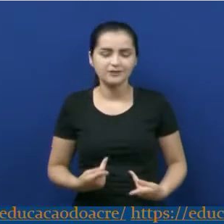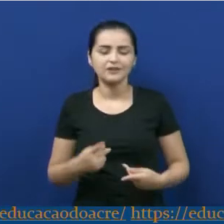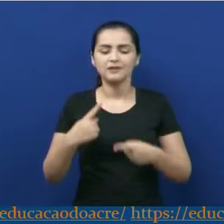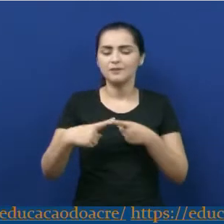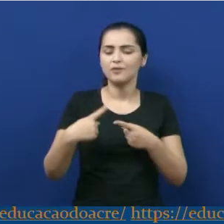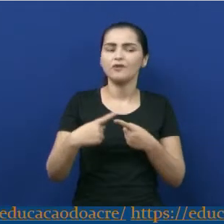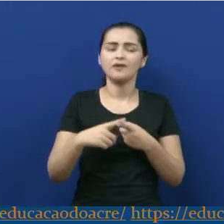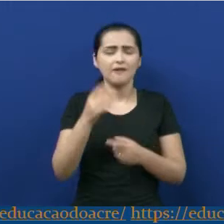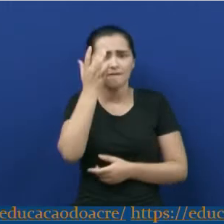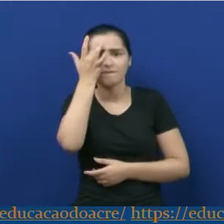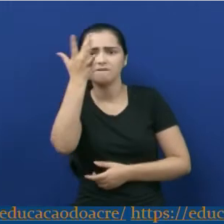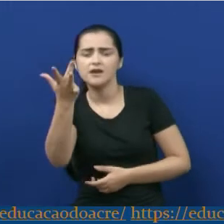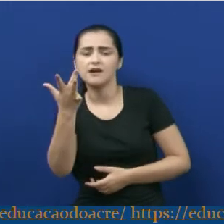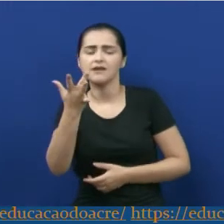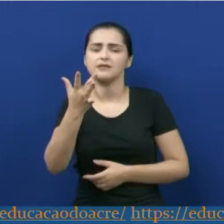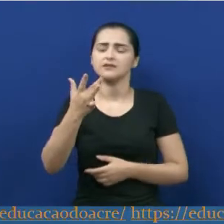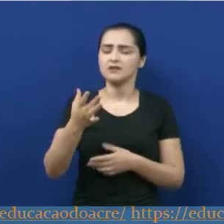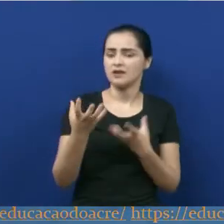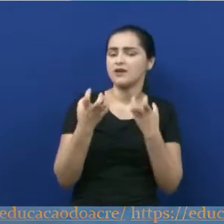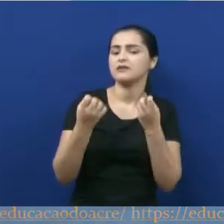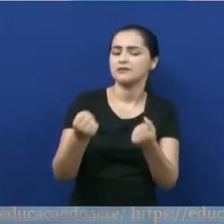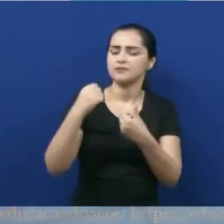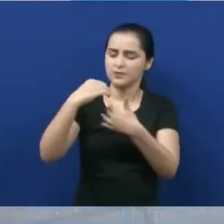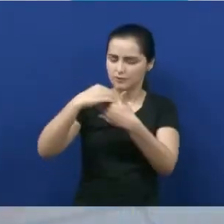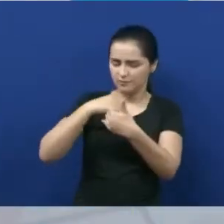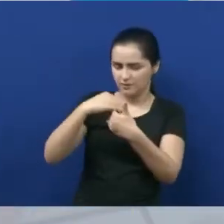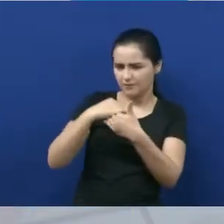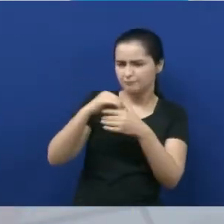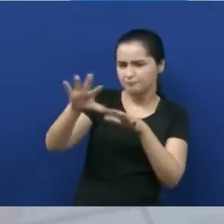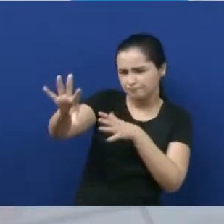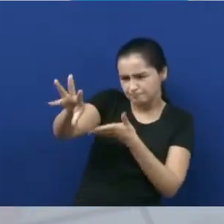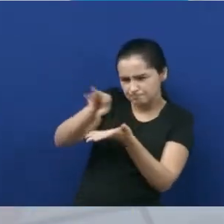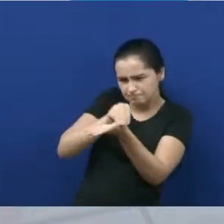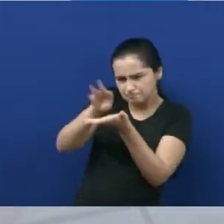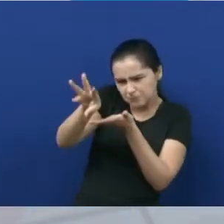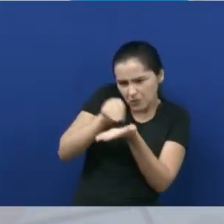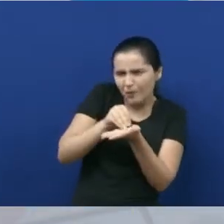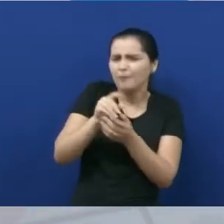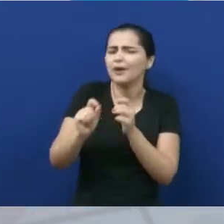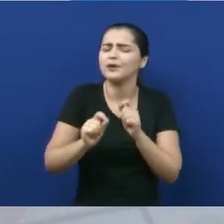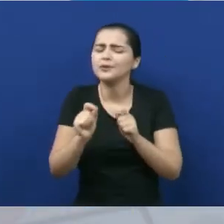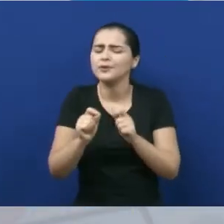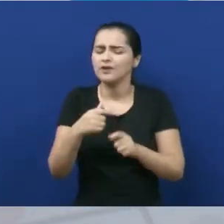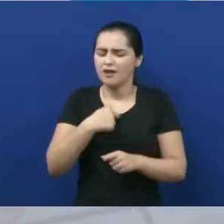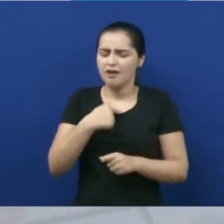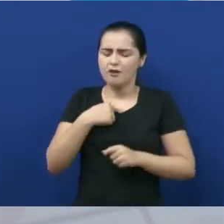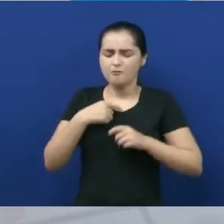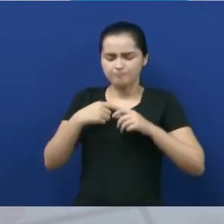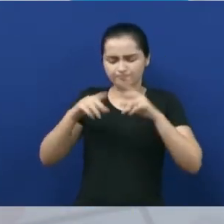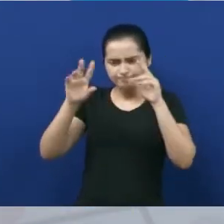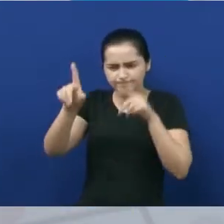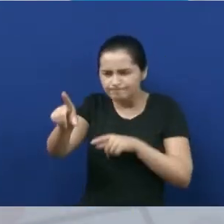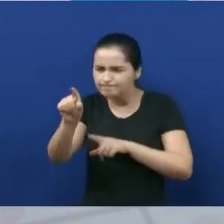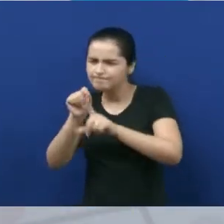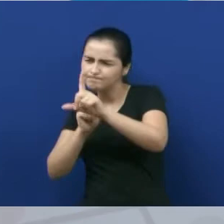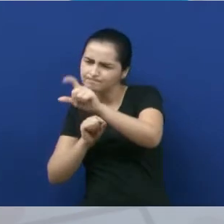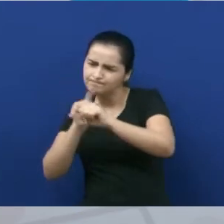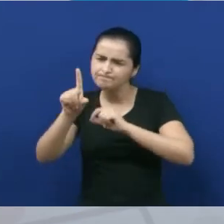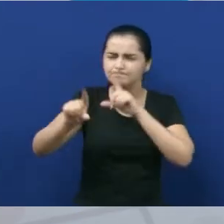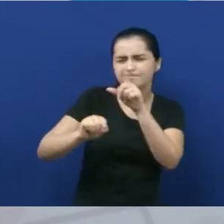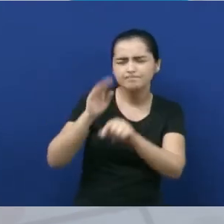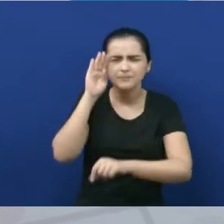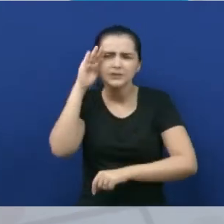viver sobre a tutela de alguém né eu imitar a essência do outro do que eu mesmo ali construir e eu